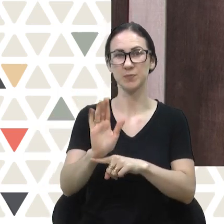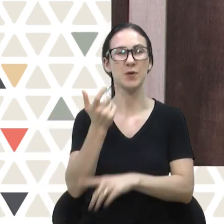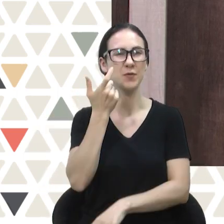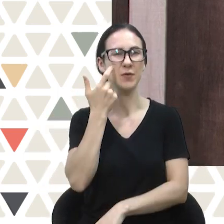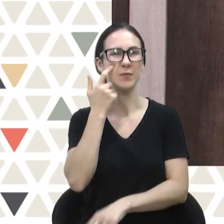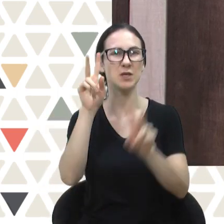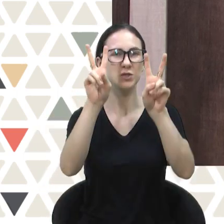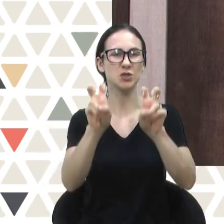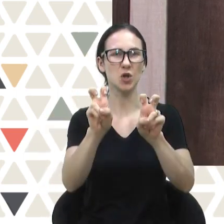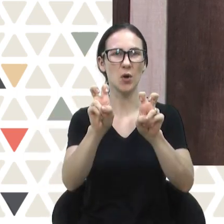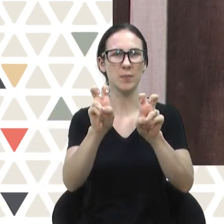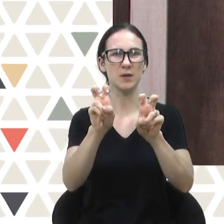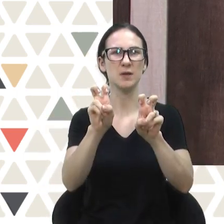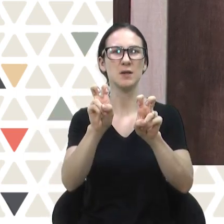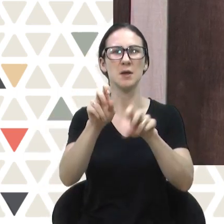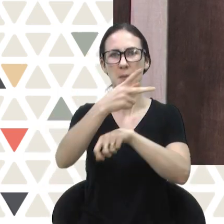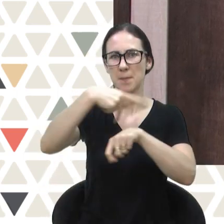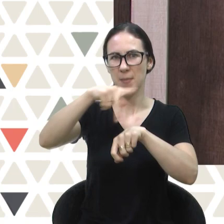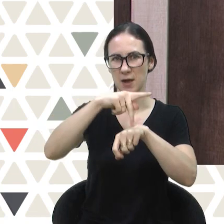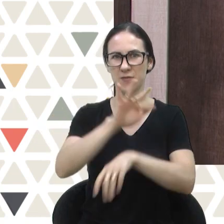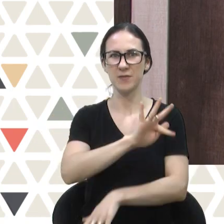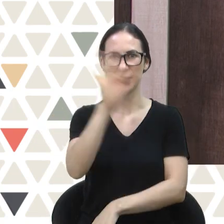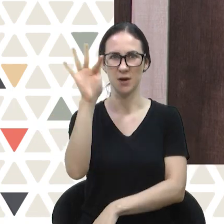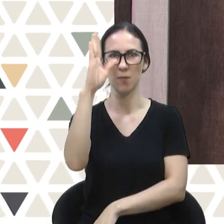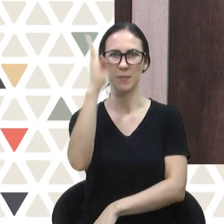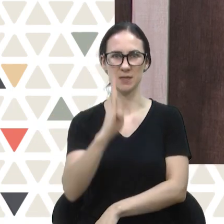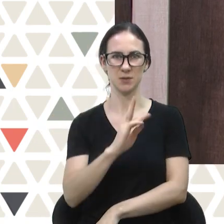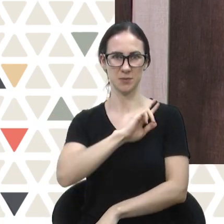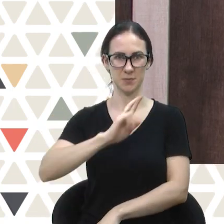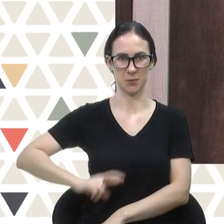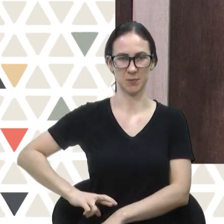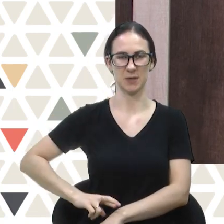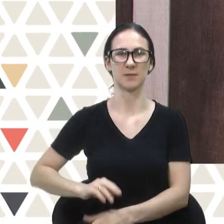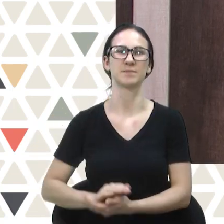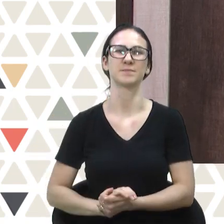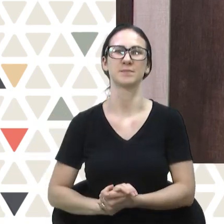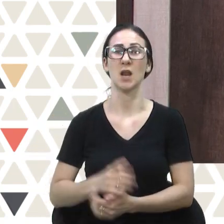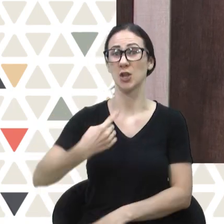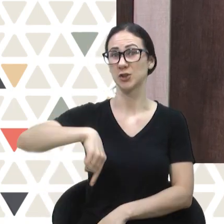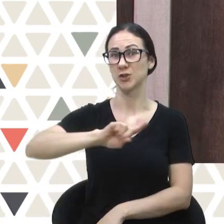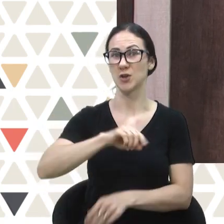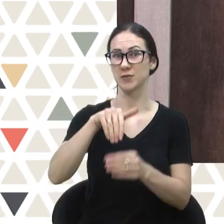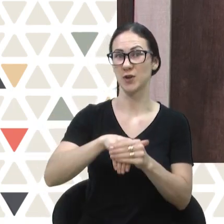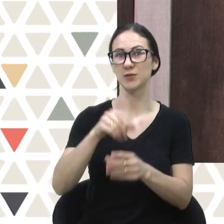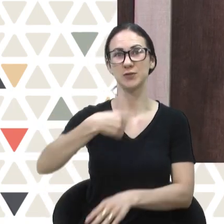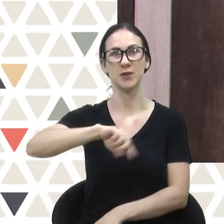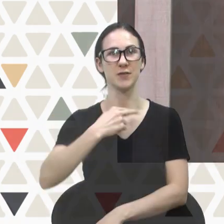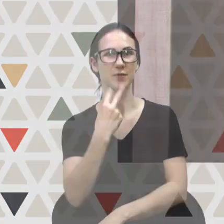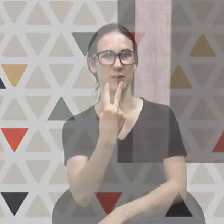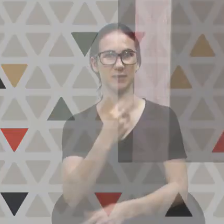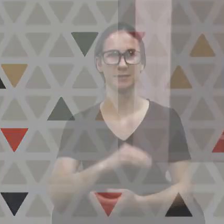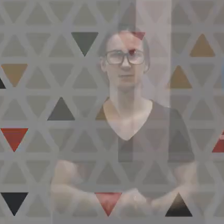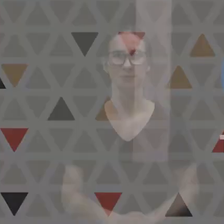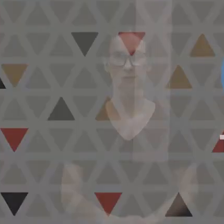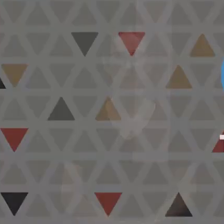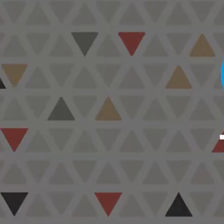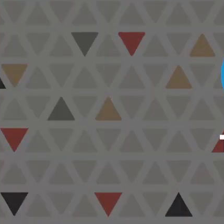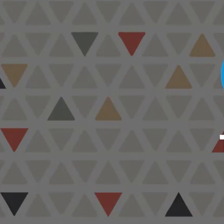vamos falar sobre a República Federativa do Brasil. Até lá, nosso voto, nossa voz.